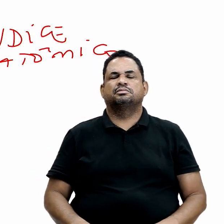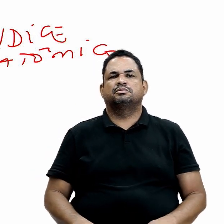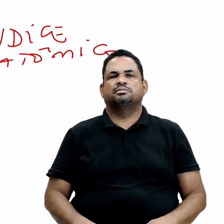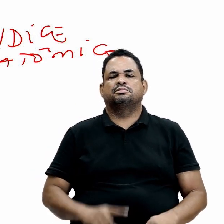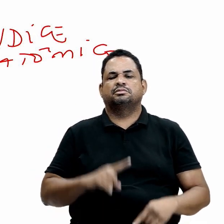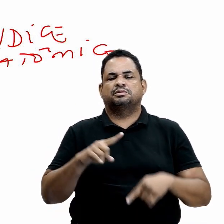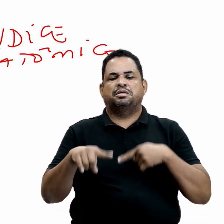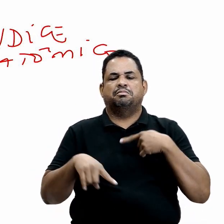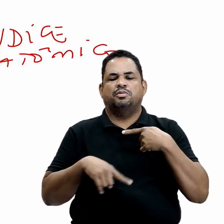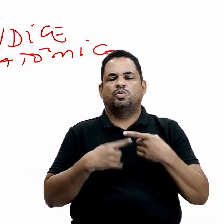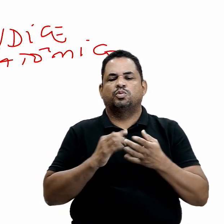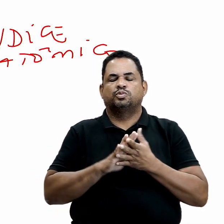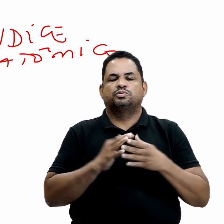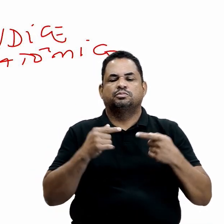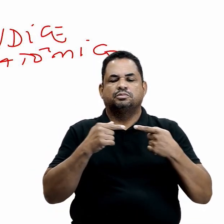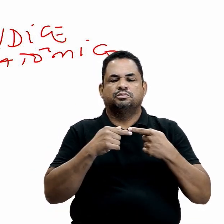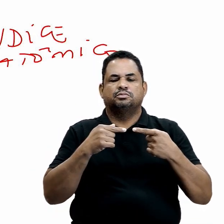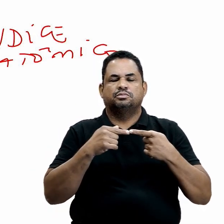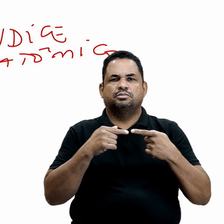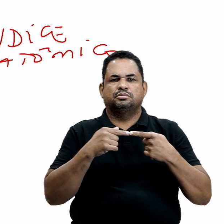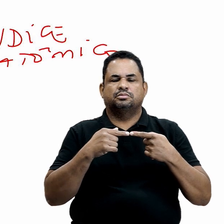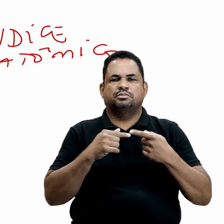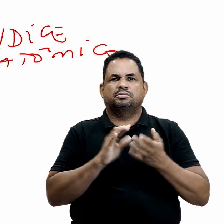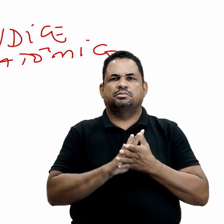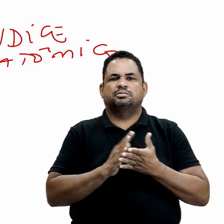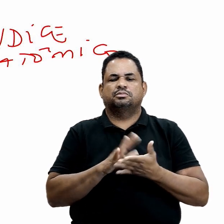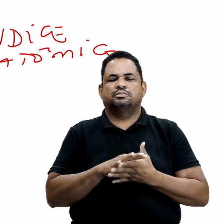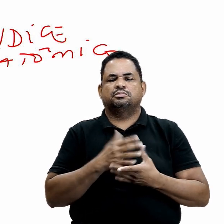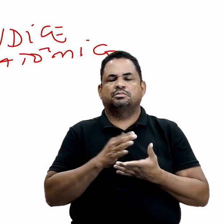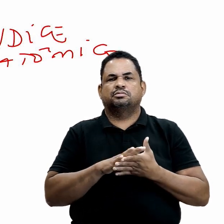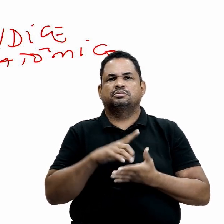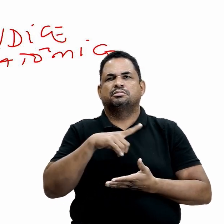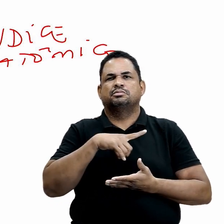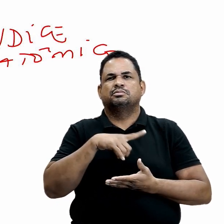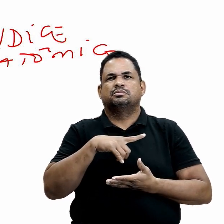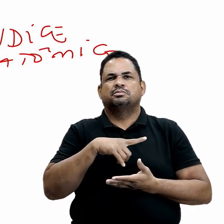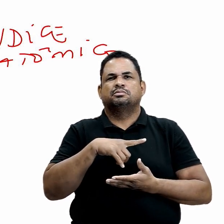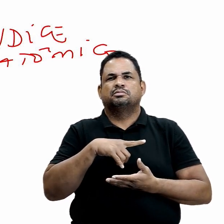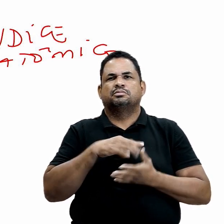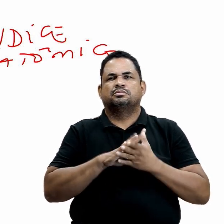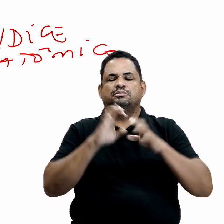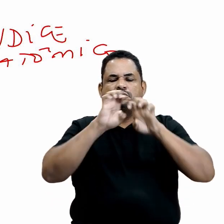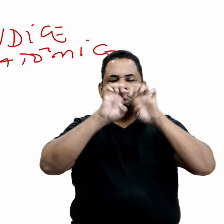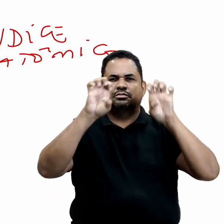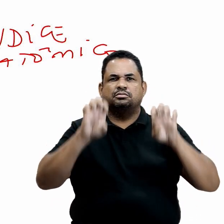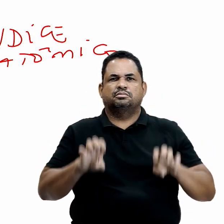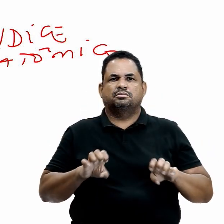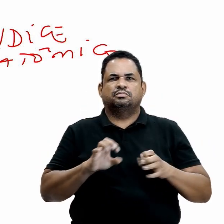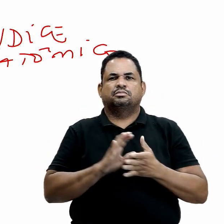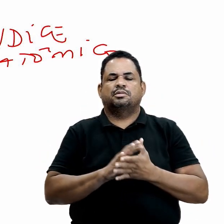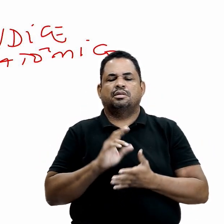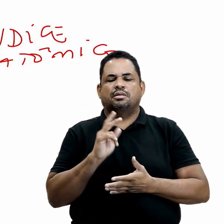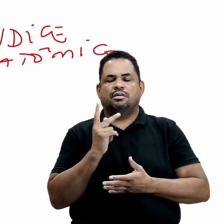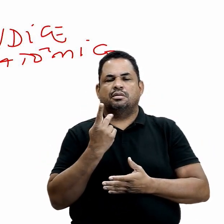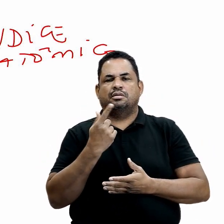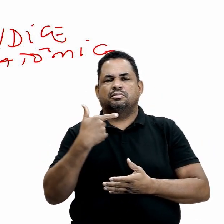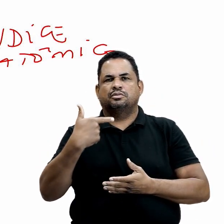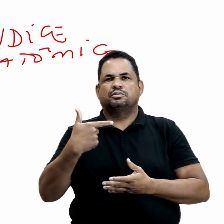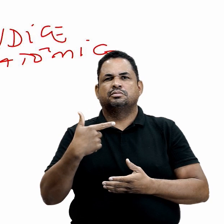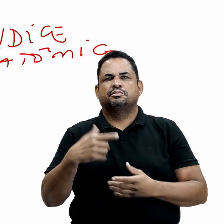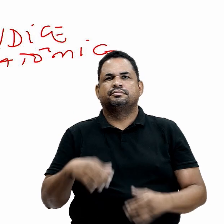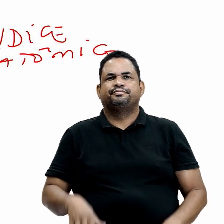o outro, então ele ganha a denominação da estrutura de H2. Quando eu tenho